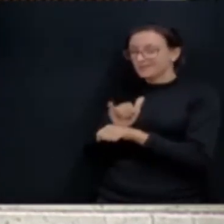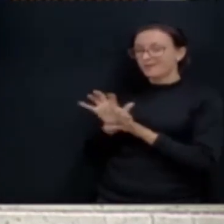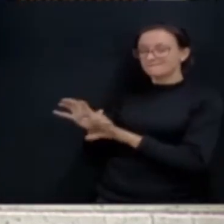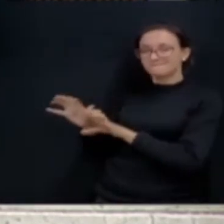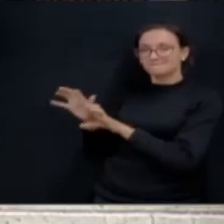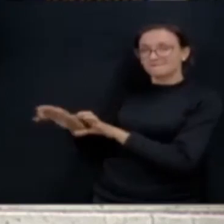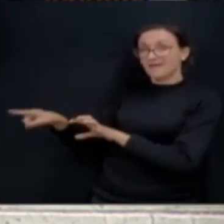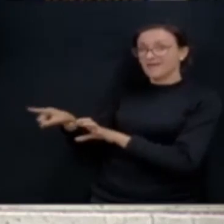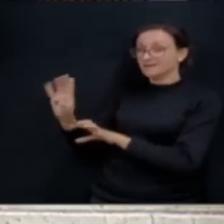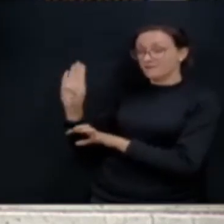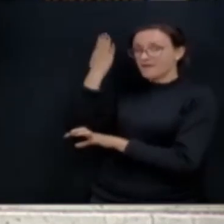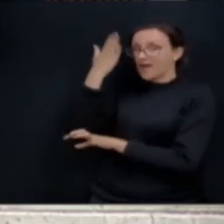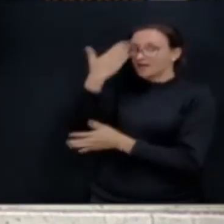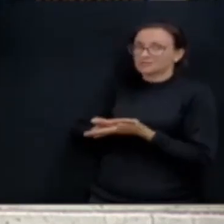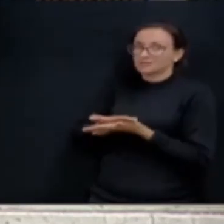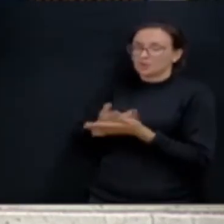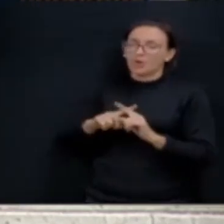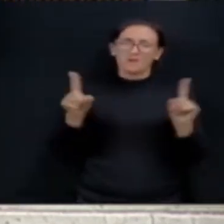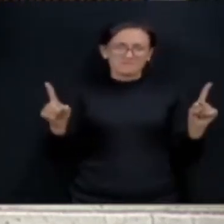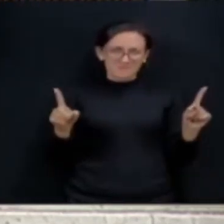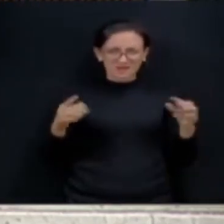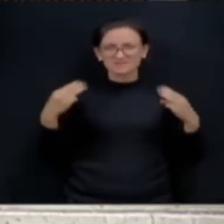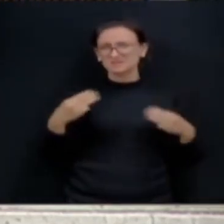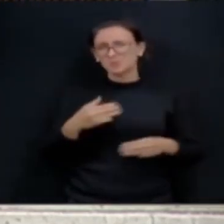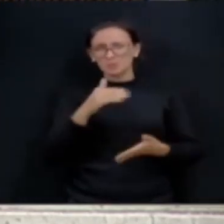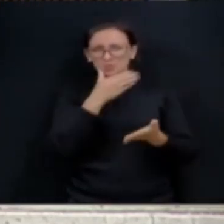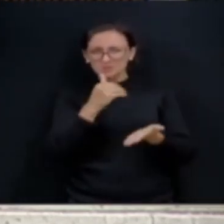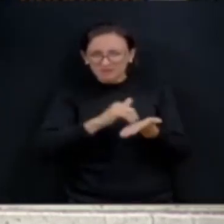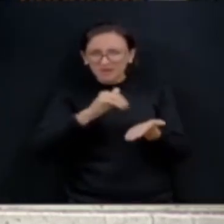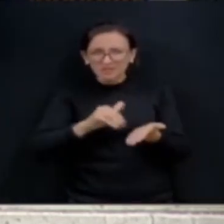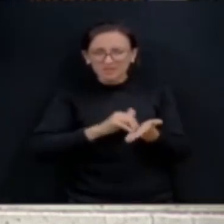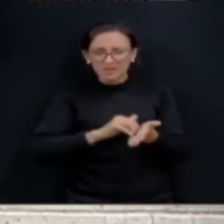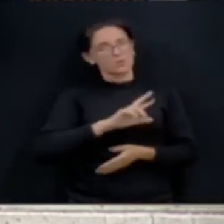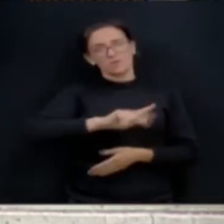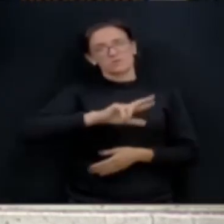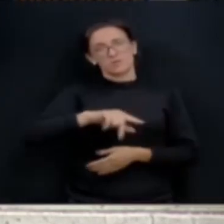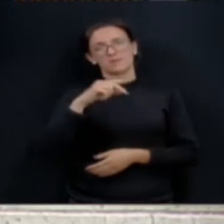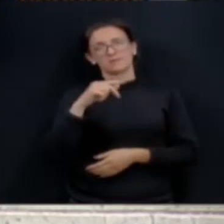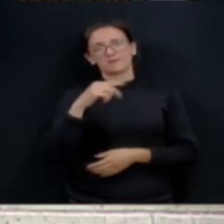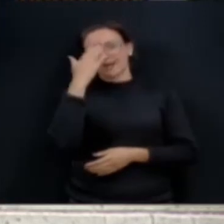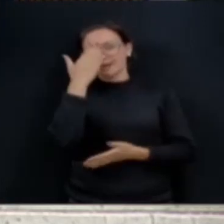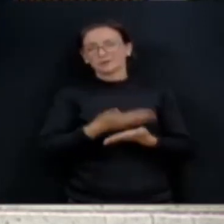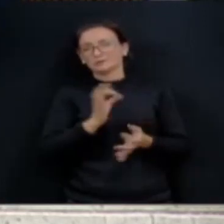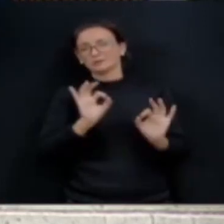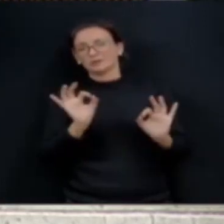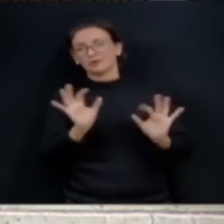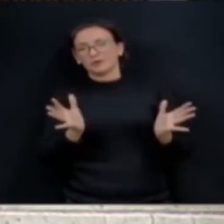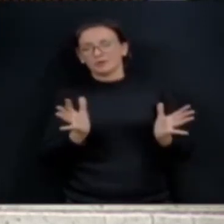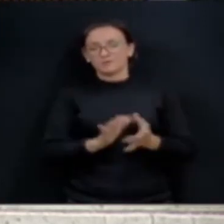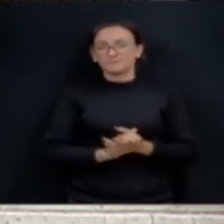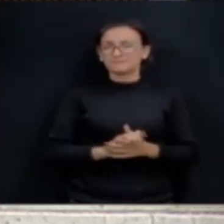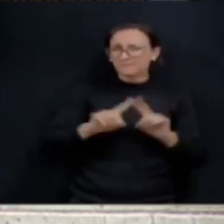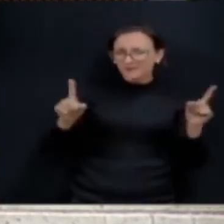O que foi feito com o estado do Paraná é inadmissível. E o que pode ser feito é mais inadmissível